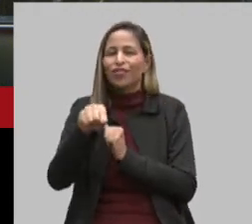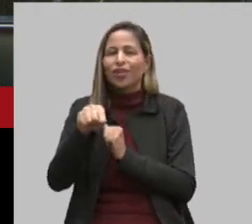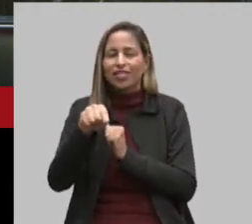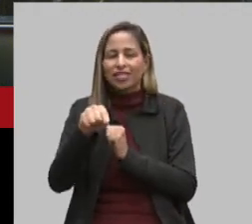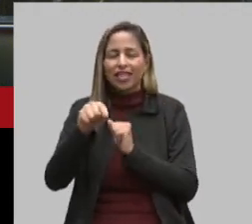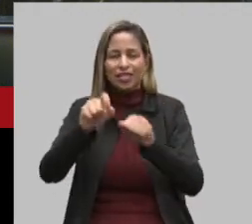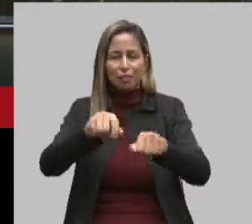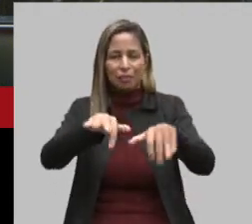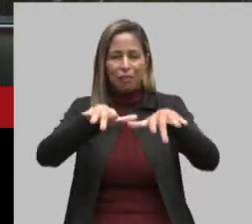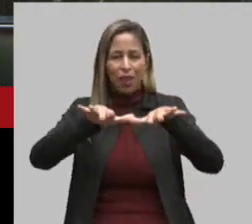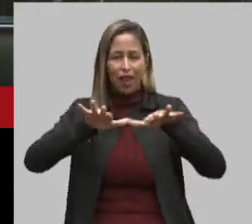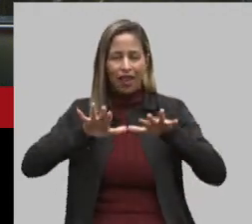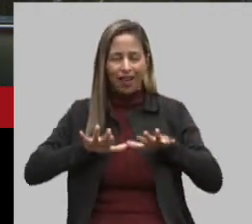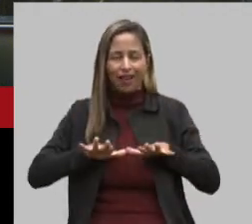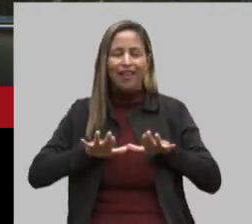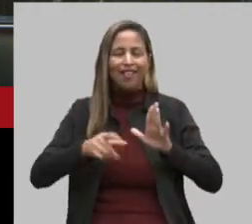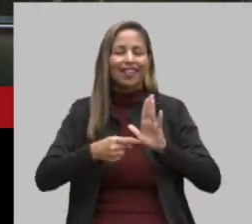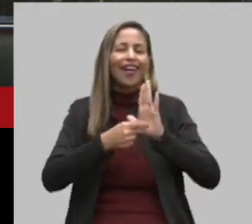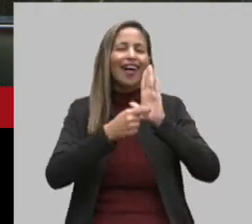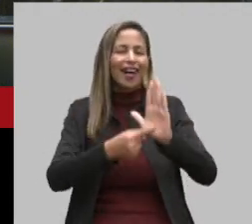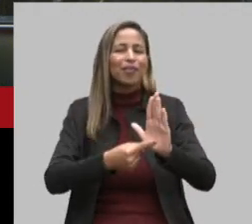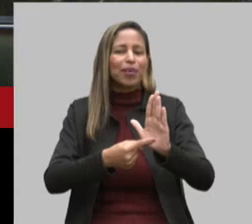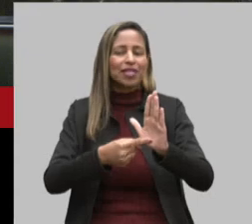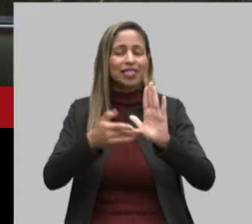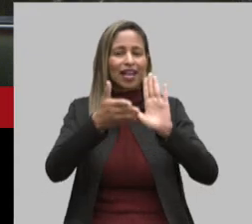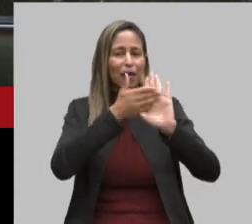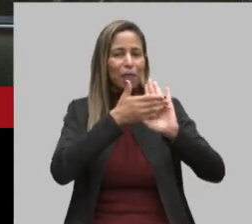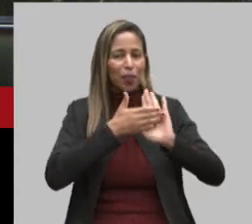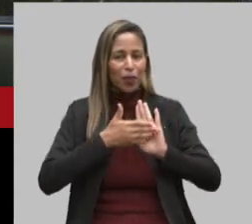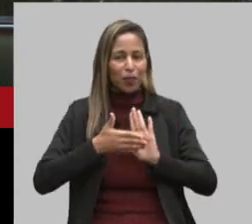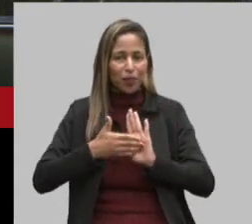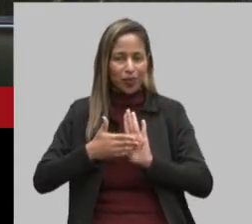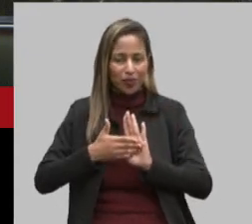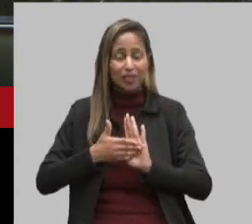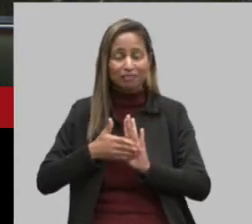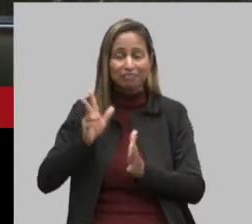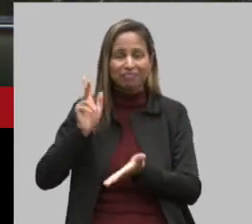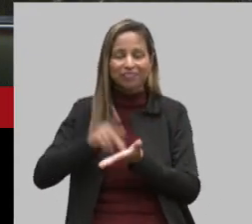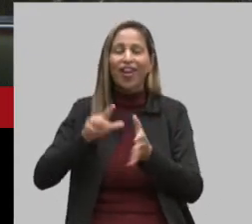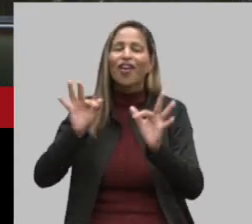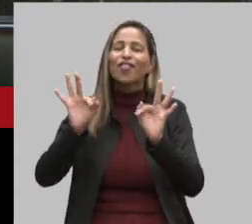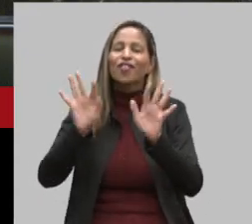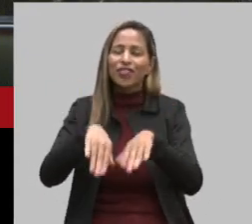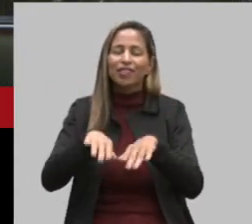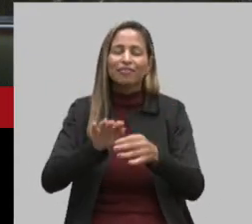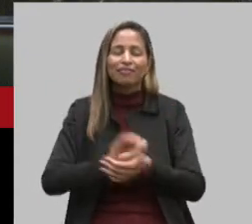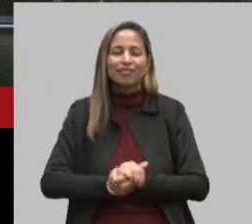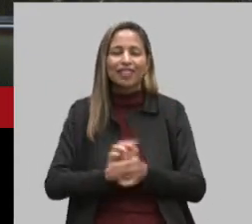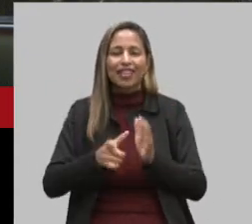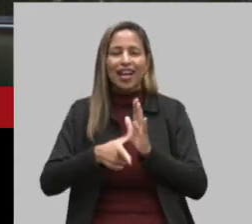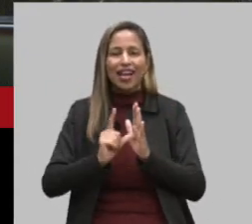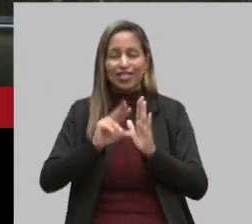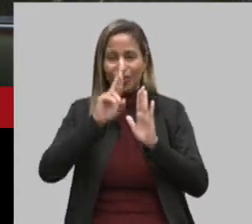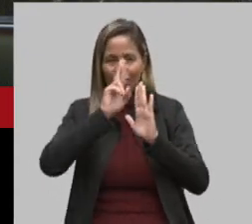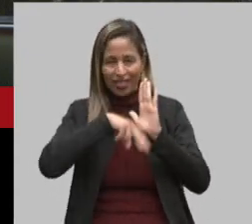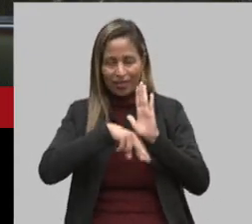pública a apresentar eh as propostas e ao realmente finalizar antes de eu ler o roteirinho eu quero dizer do